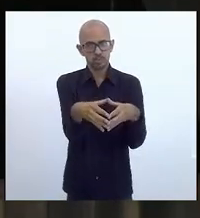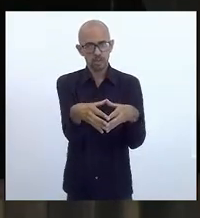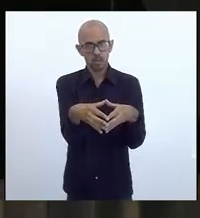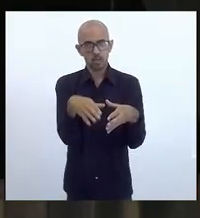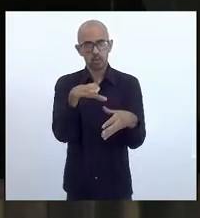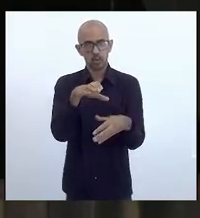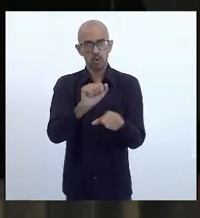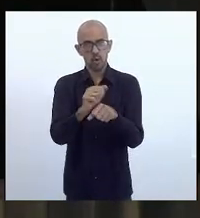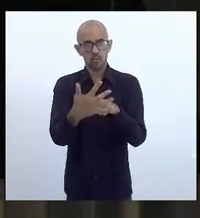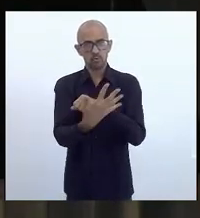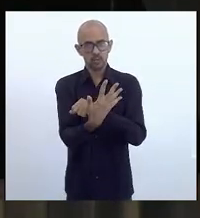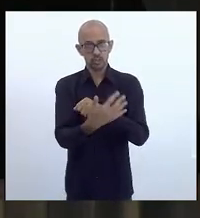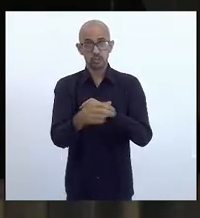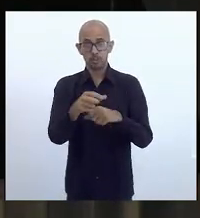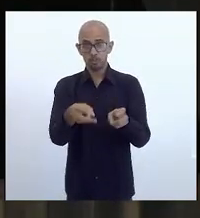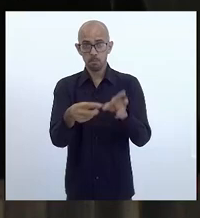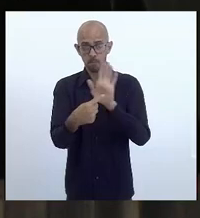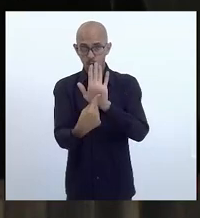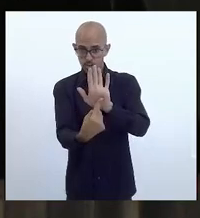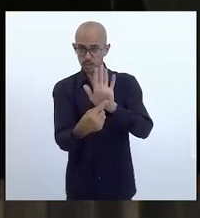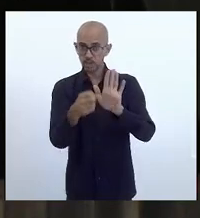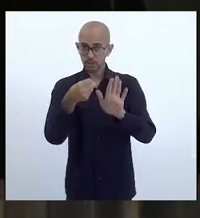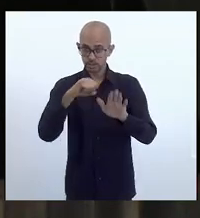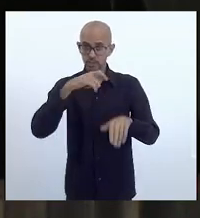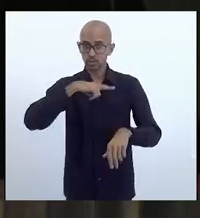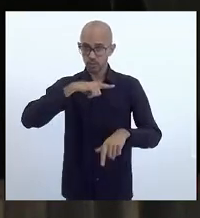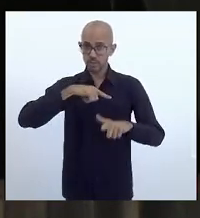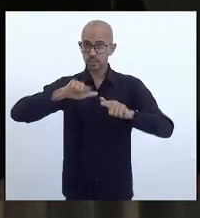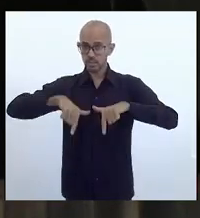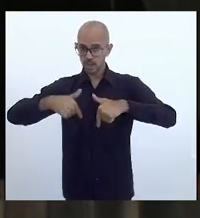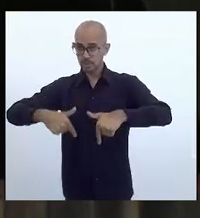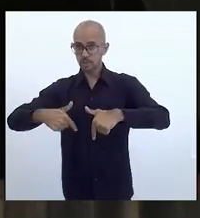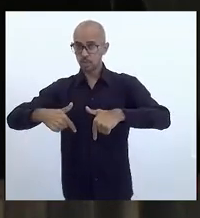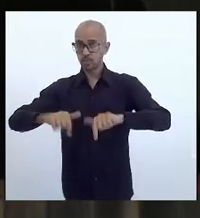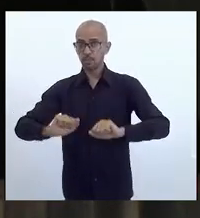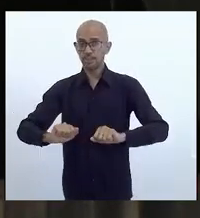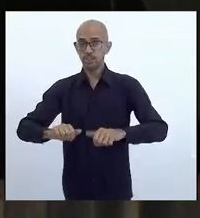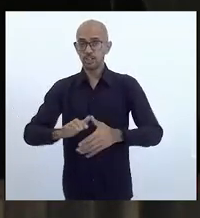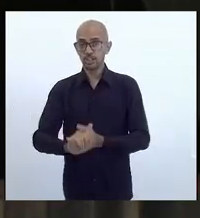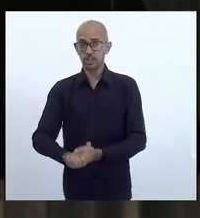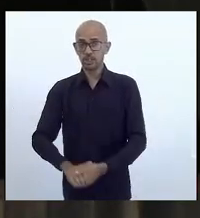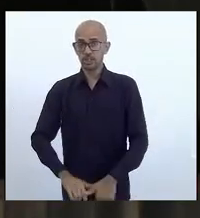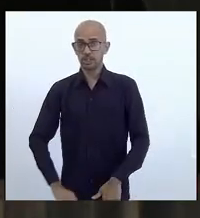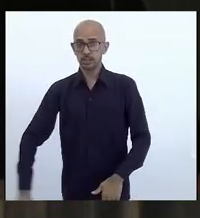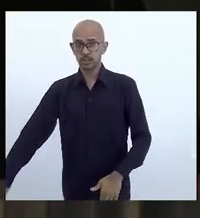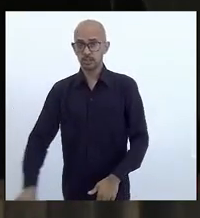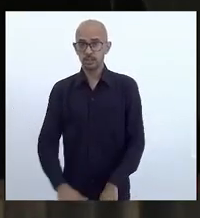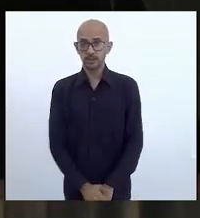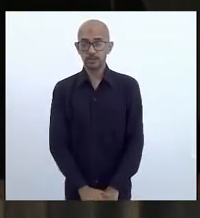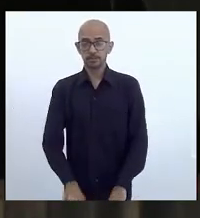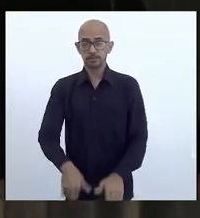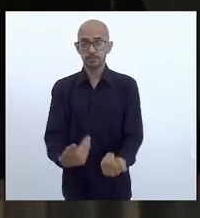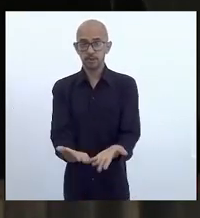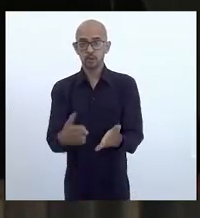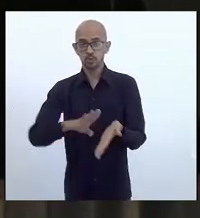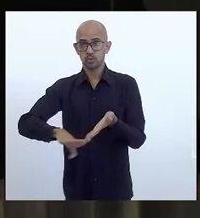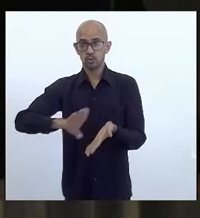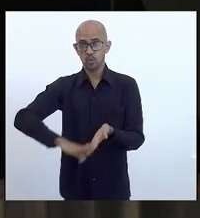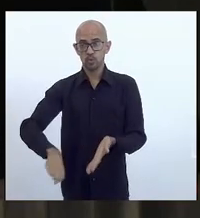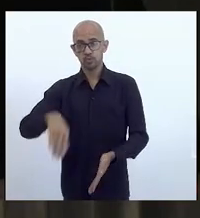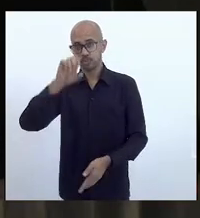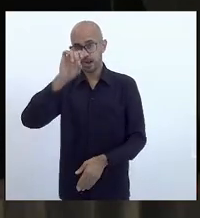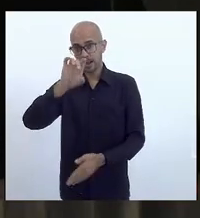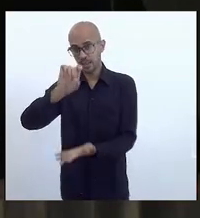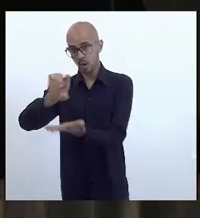se houvesse essa ação individualizada dos gastos e do custo de cada hospital, sem dúvida